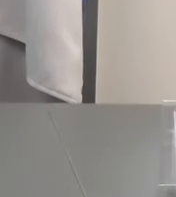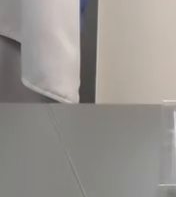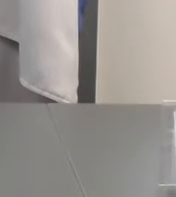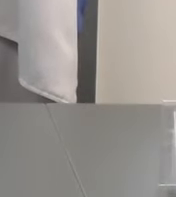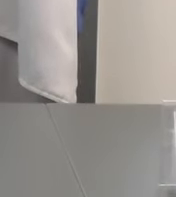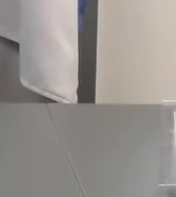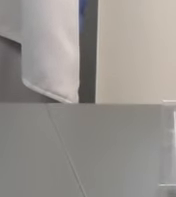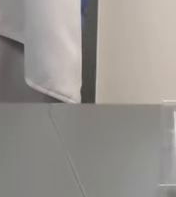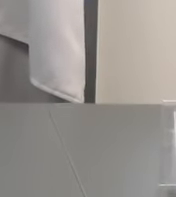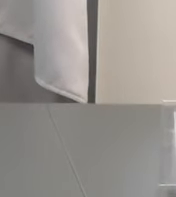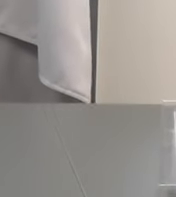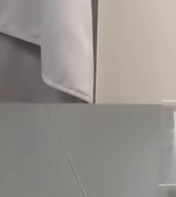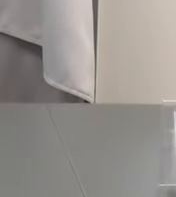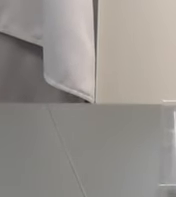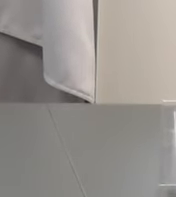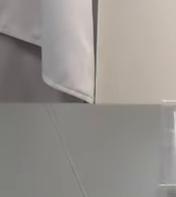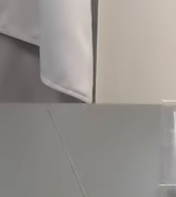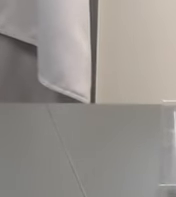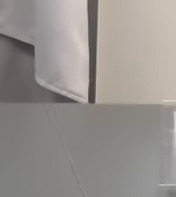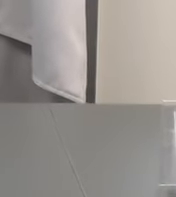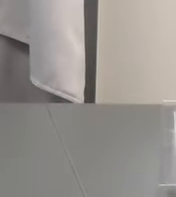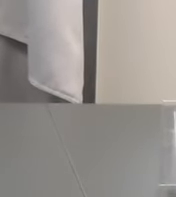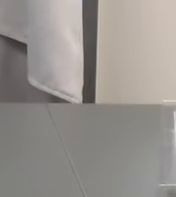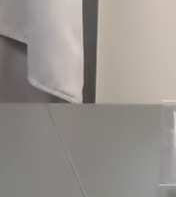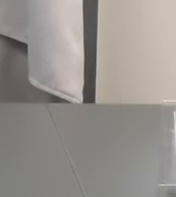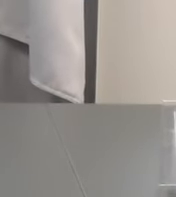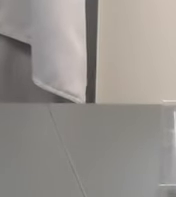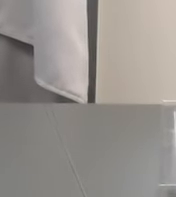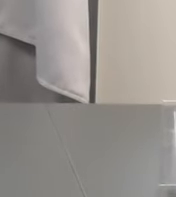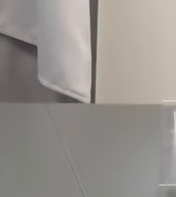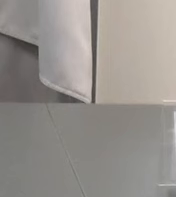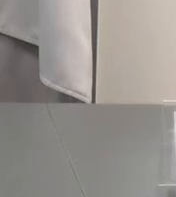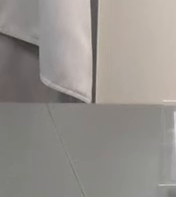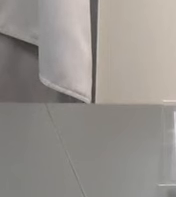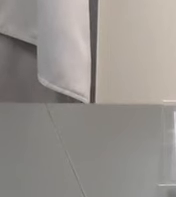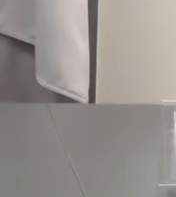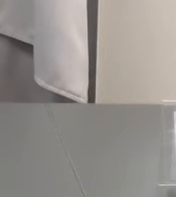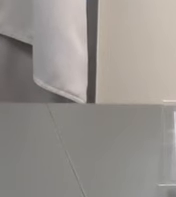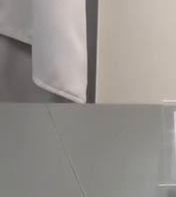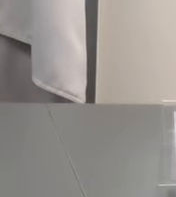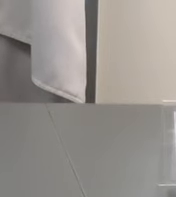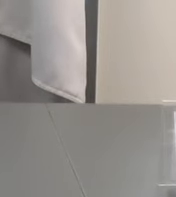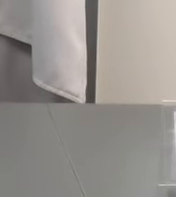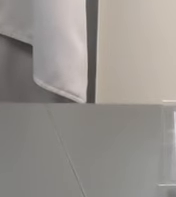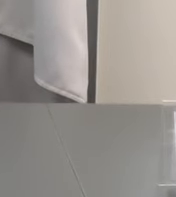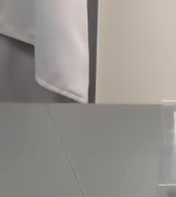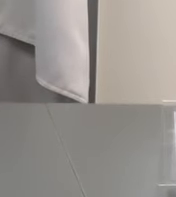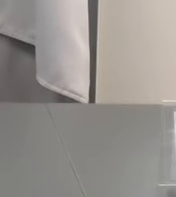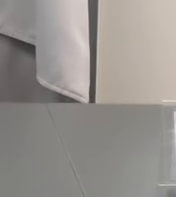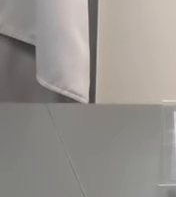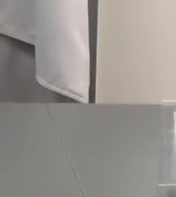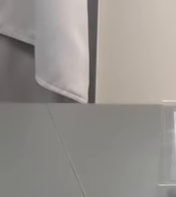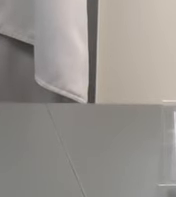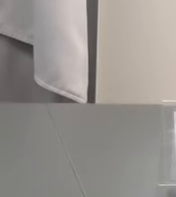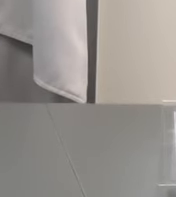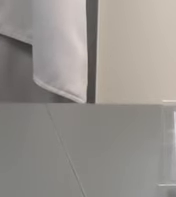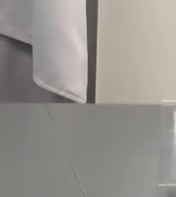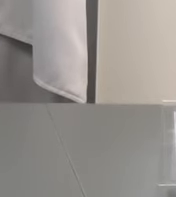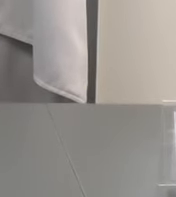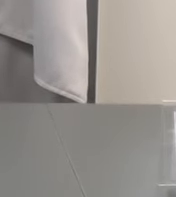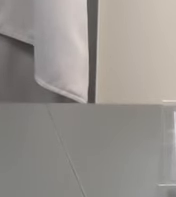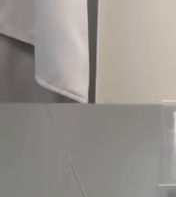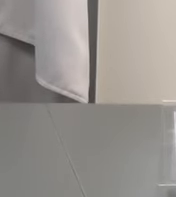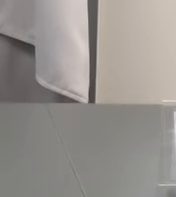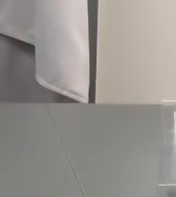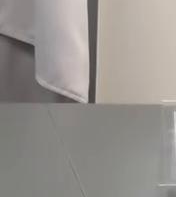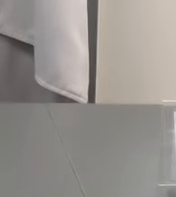no substitutivo, que é a emenda aditiva número 5. Que coloca ali, ó, acrescente-se no parágrafo 2º a seguinte redação: